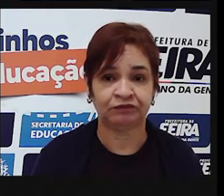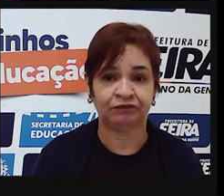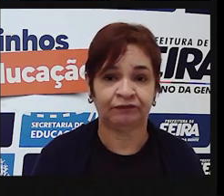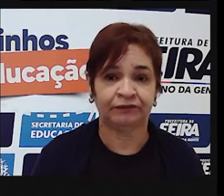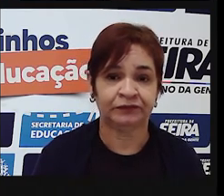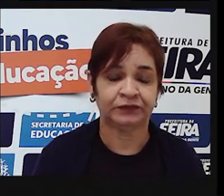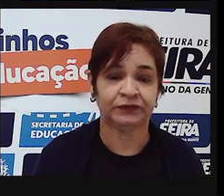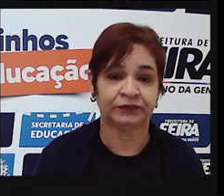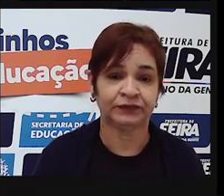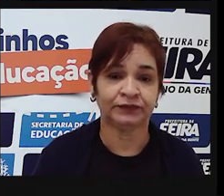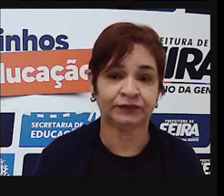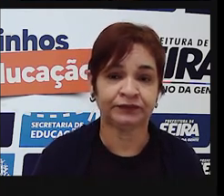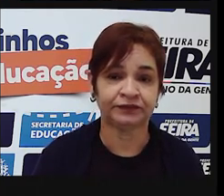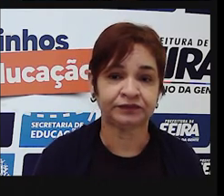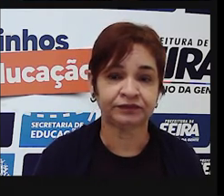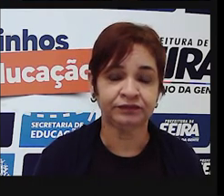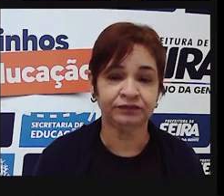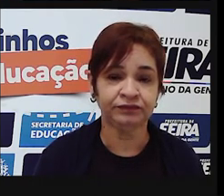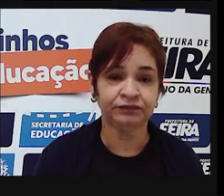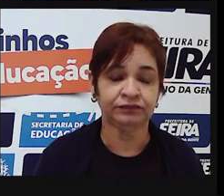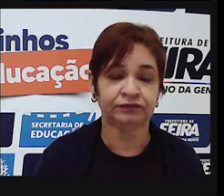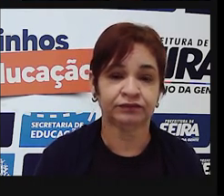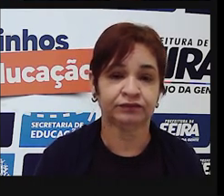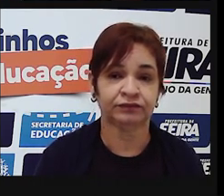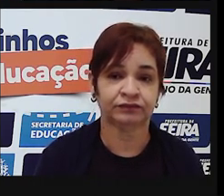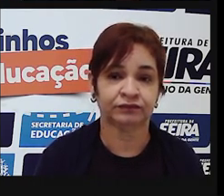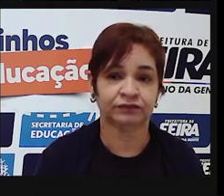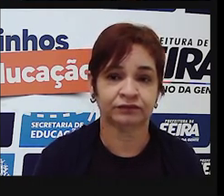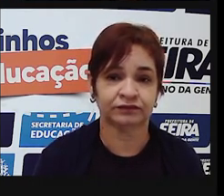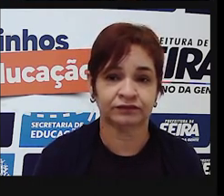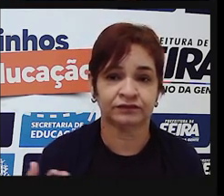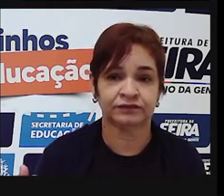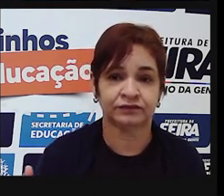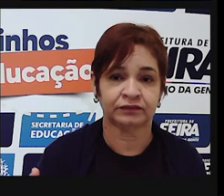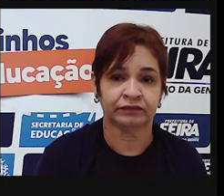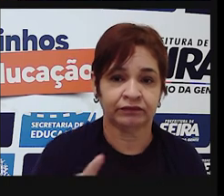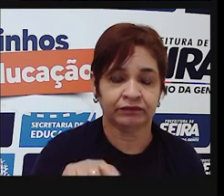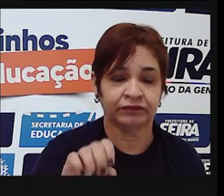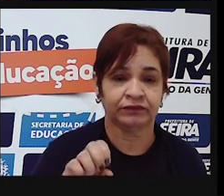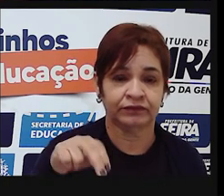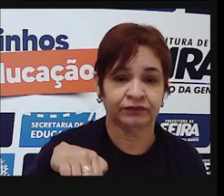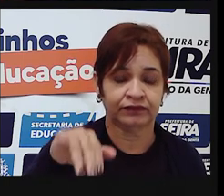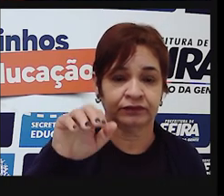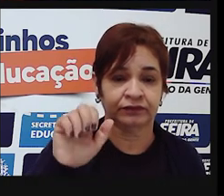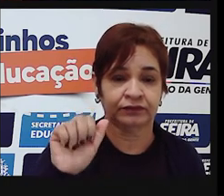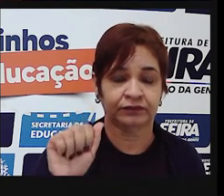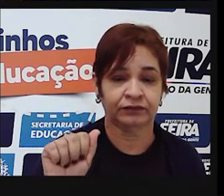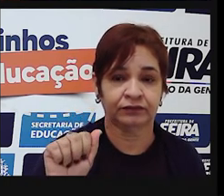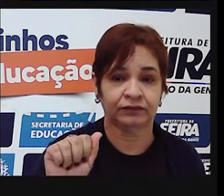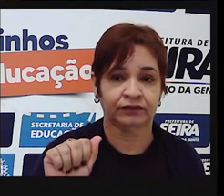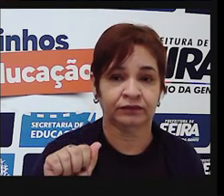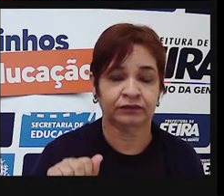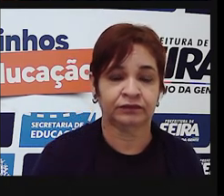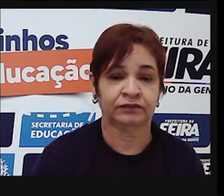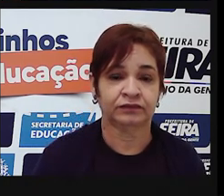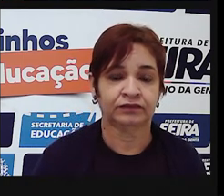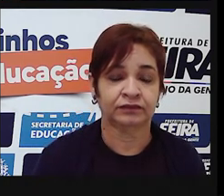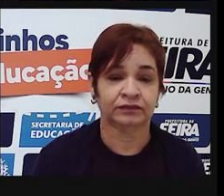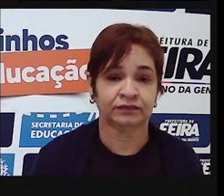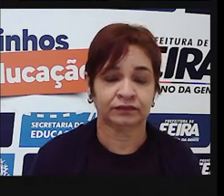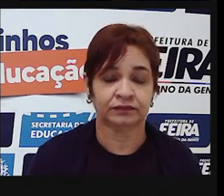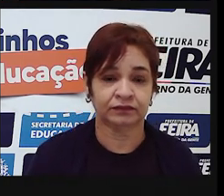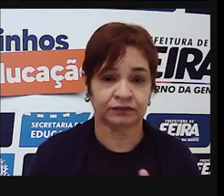Olha aí mais uma moça linda. Xenia França. Lançou seu primeiro álbum